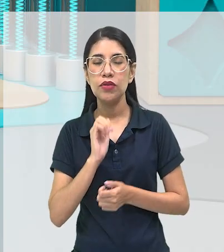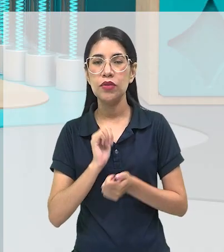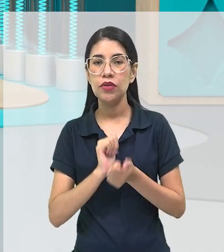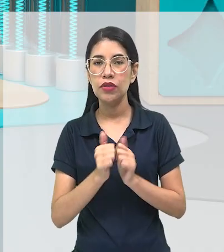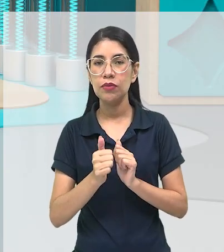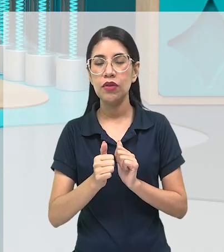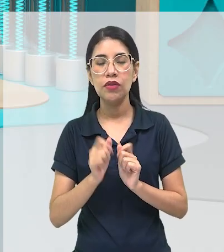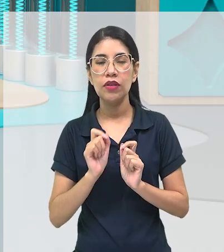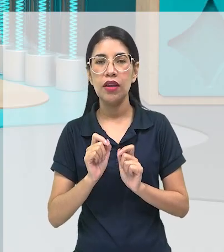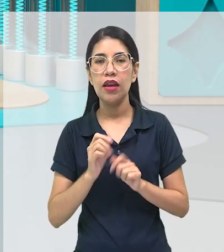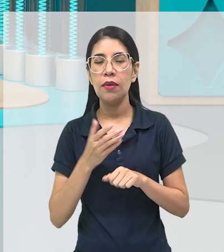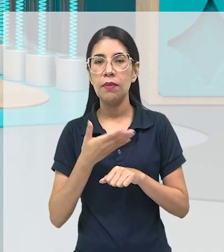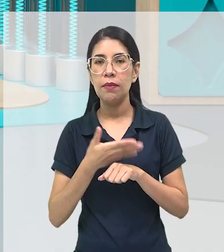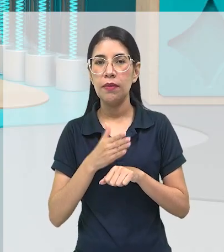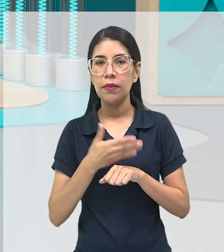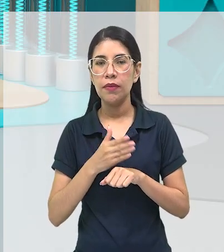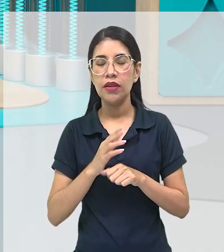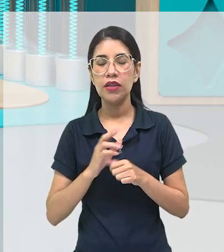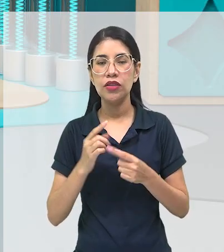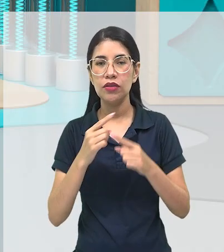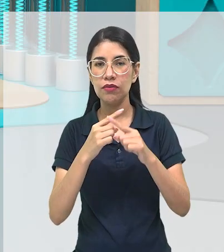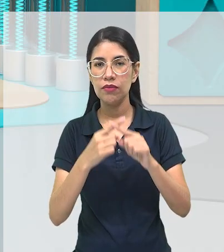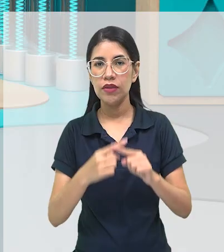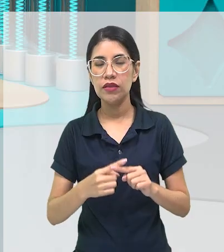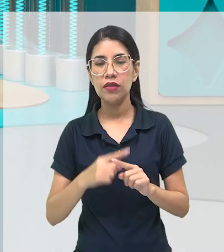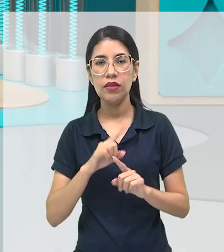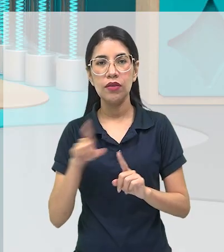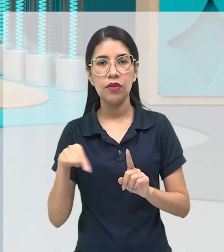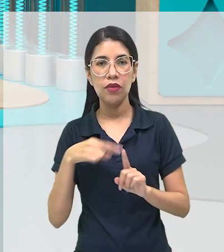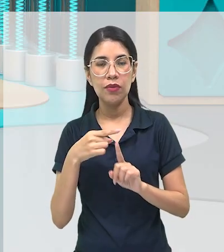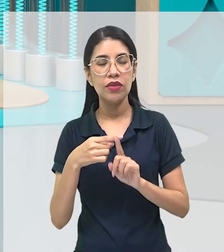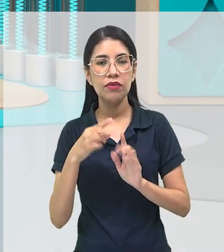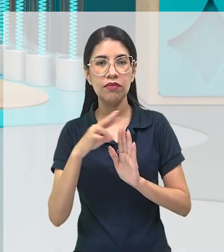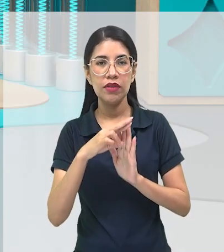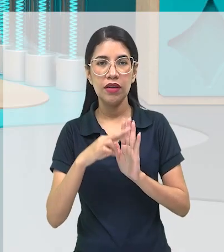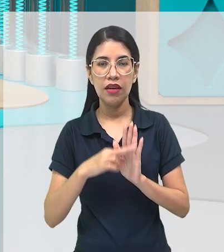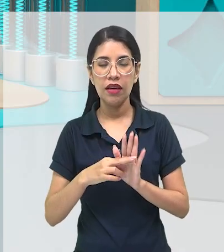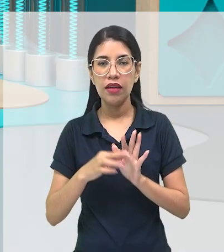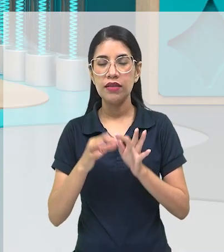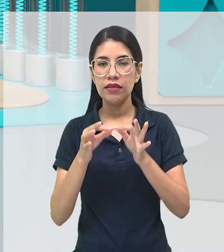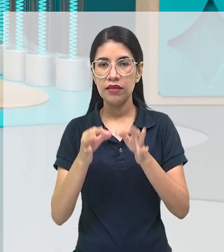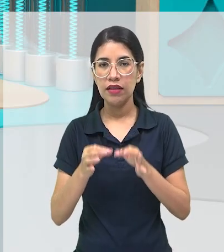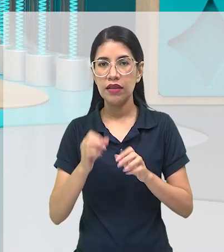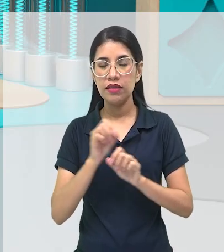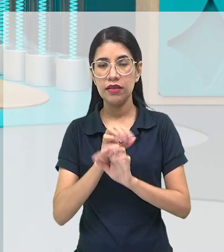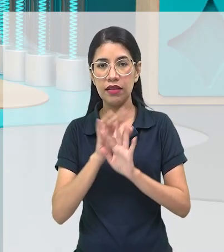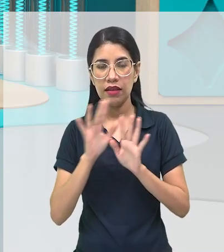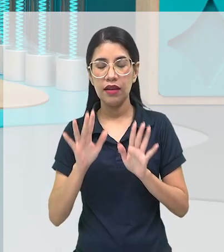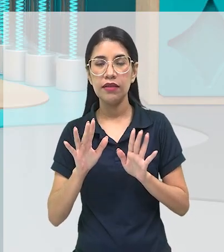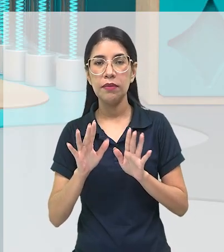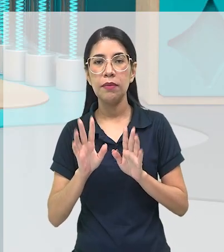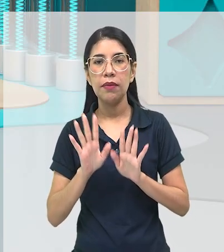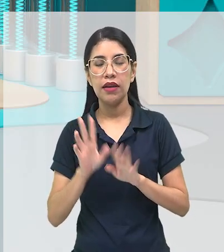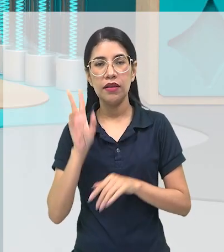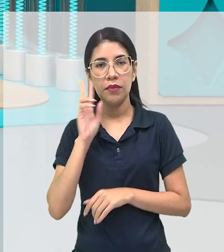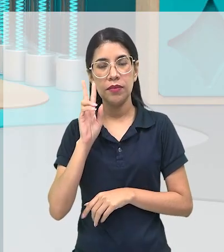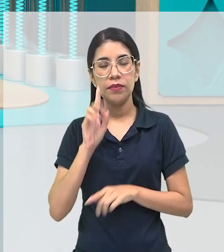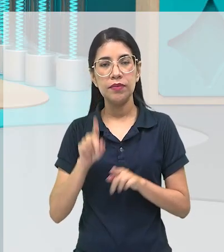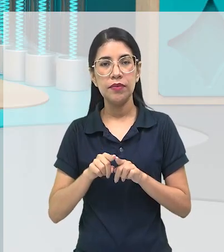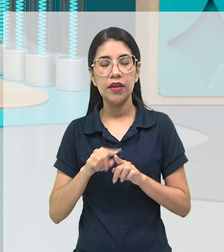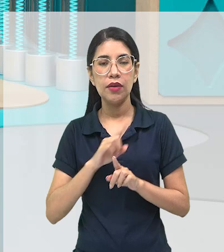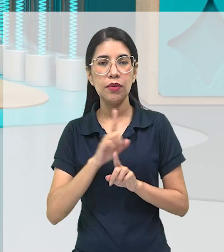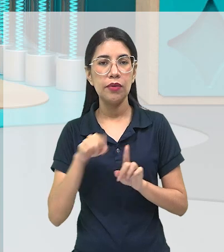esporte, que é toda a atividade competitiva com objetivos e regras bem definidos e lembrando, salientando